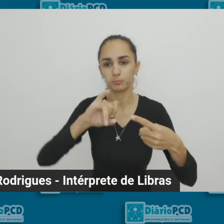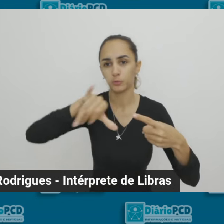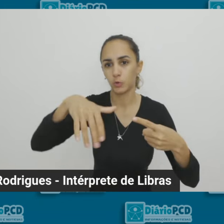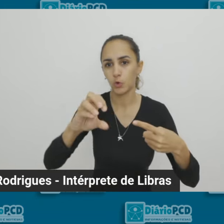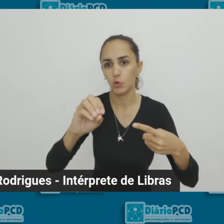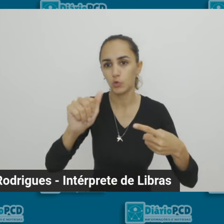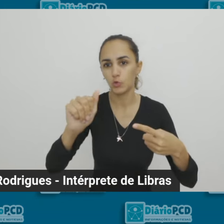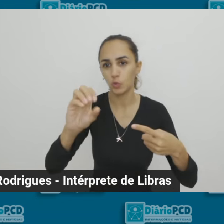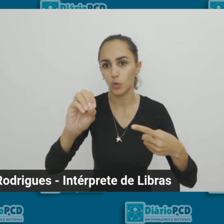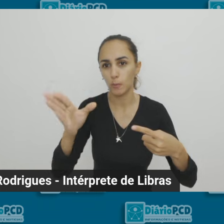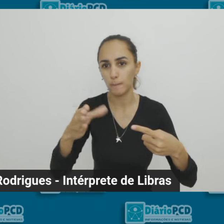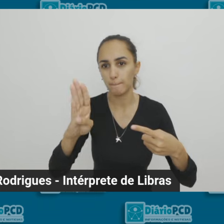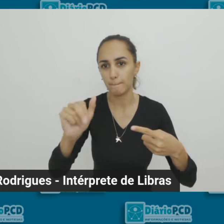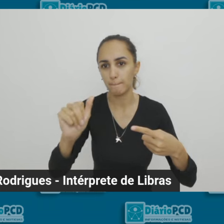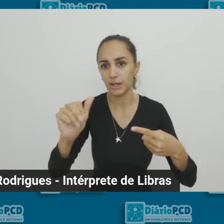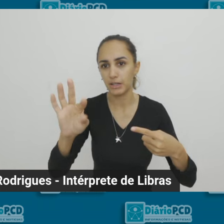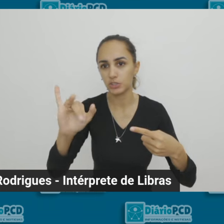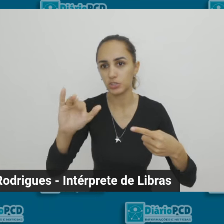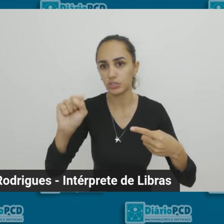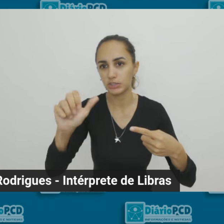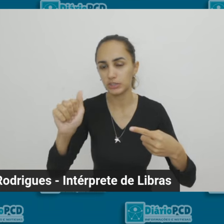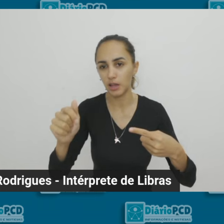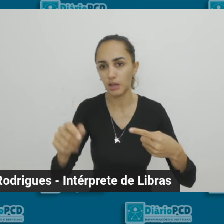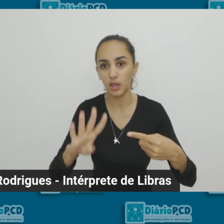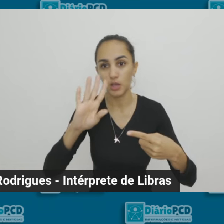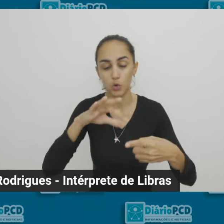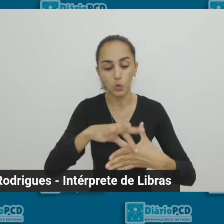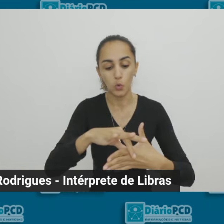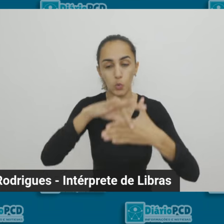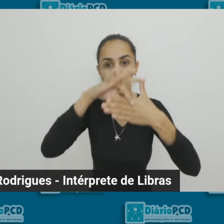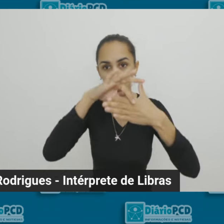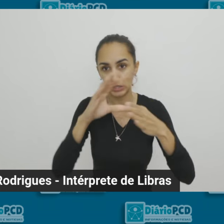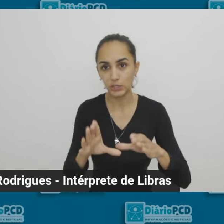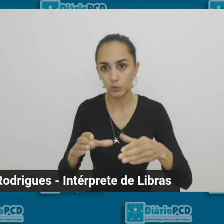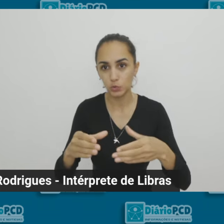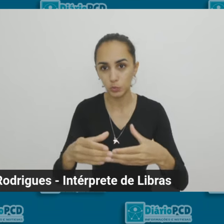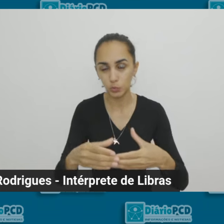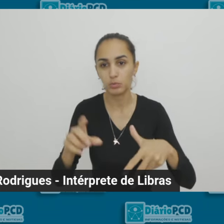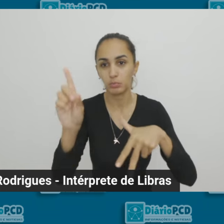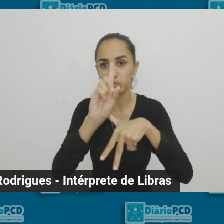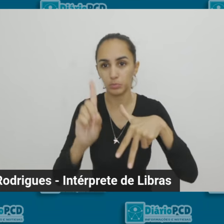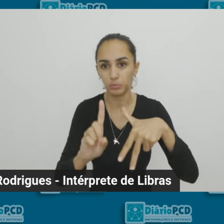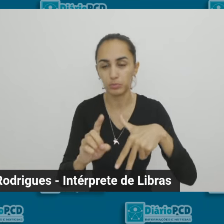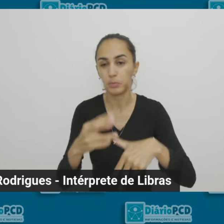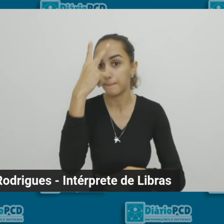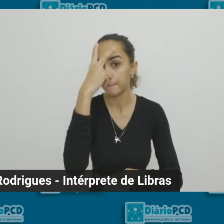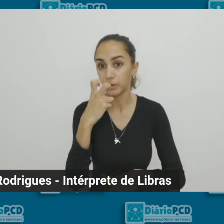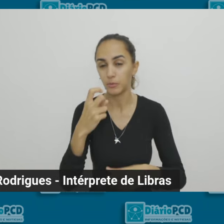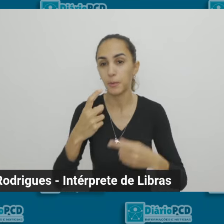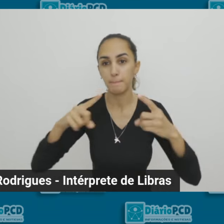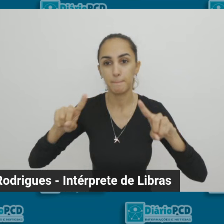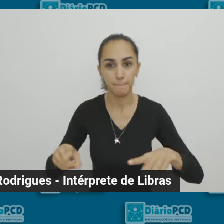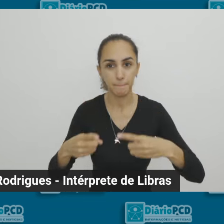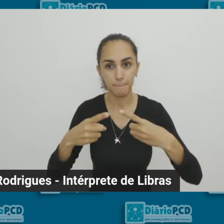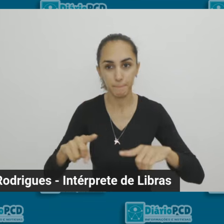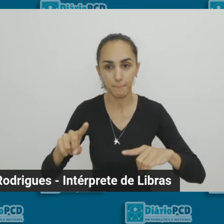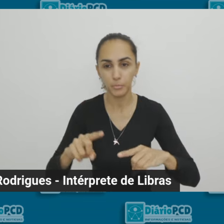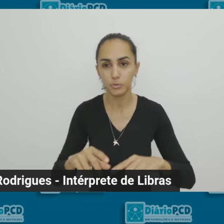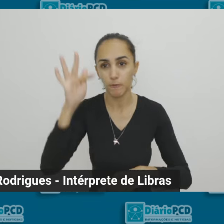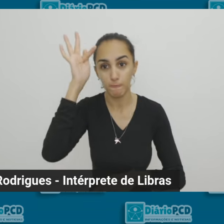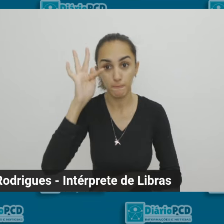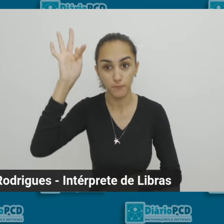Batista de Paula, que é o cabeça da chapa, ele é uma pessoa com deficiência visual, músico e